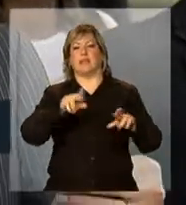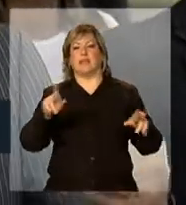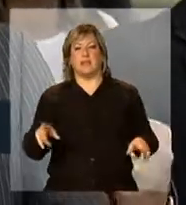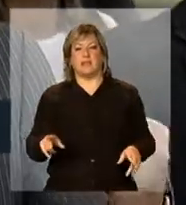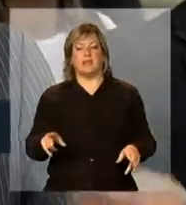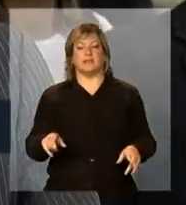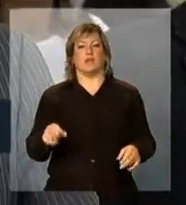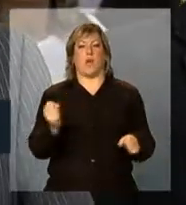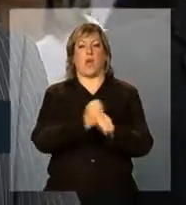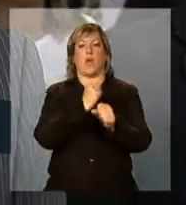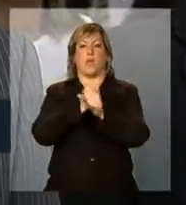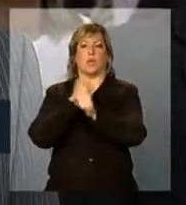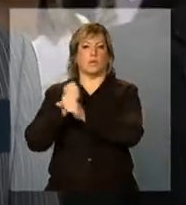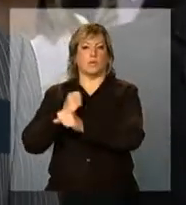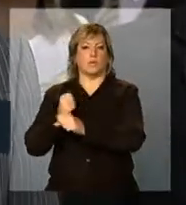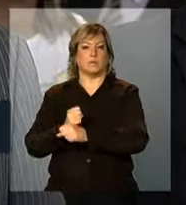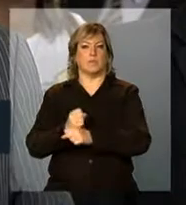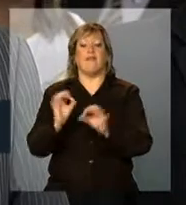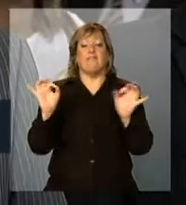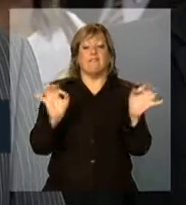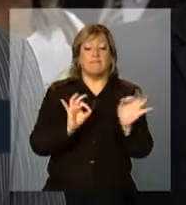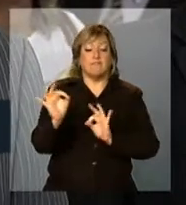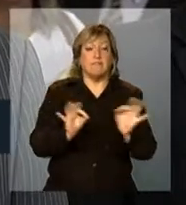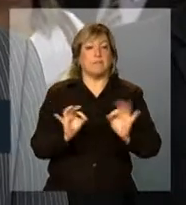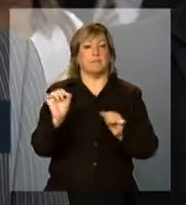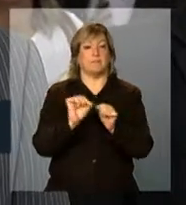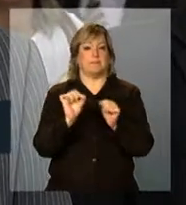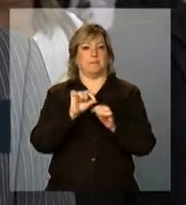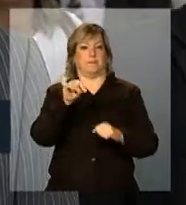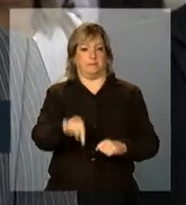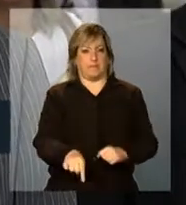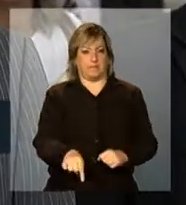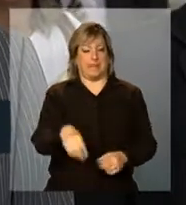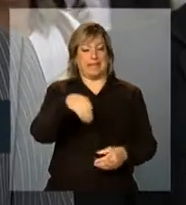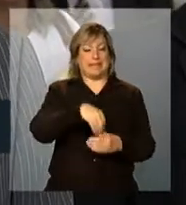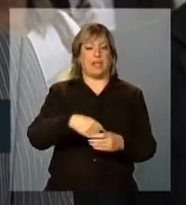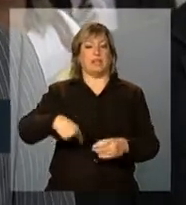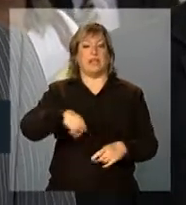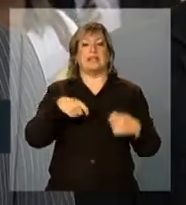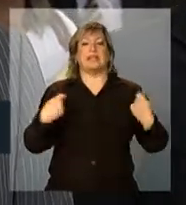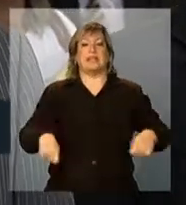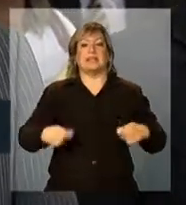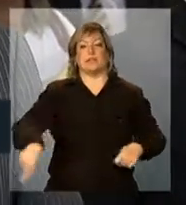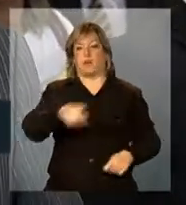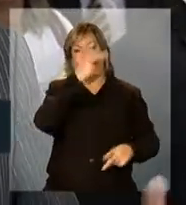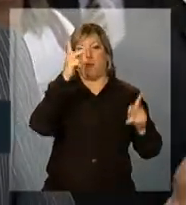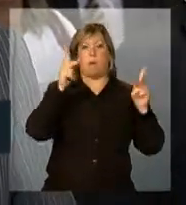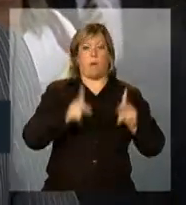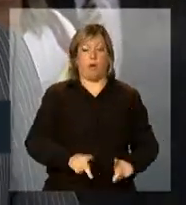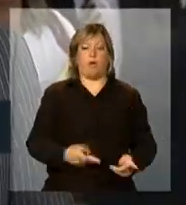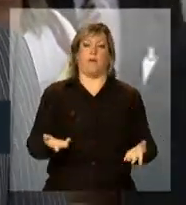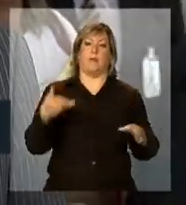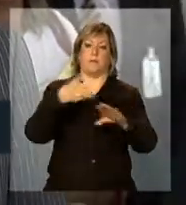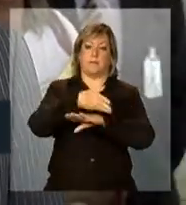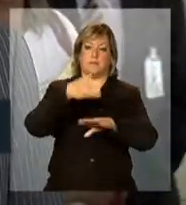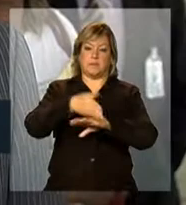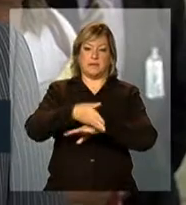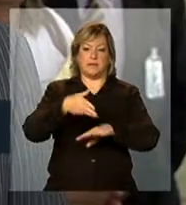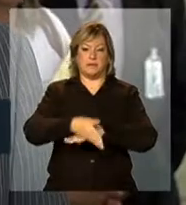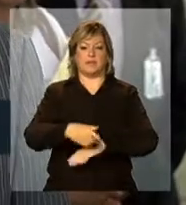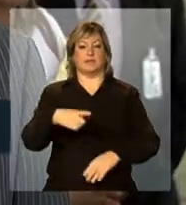em várias construções de projetos dentro dessas demandas sociais, e nós participamos quase